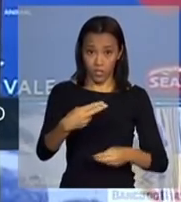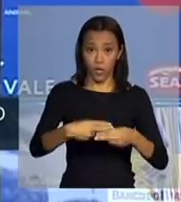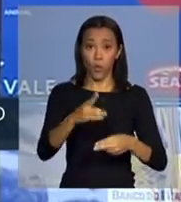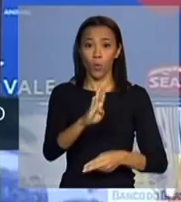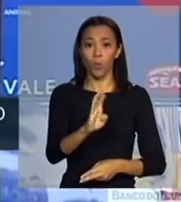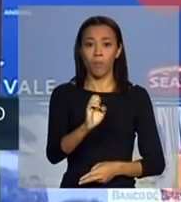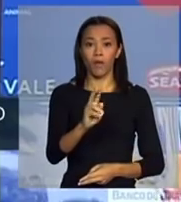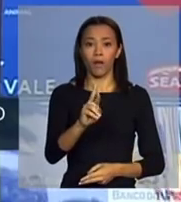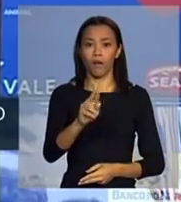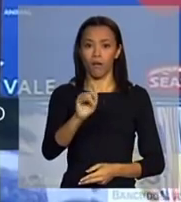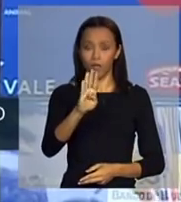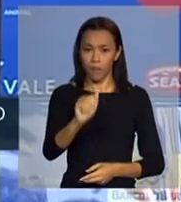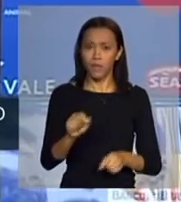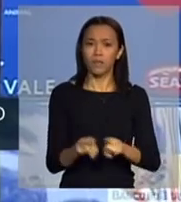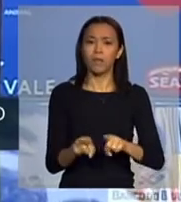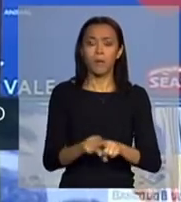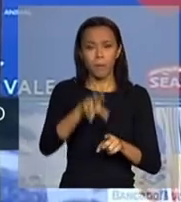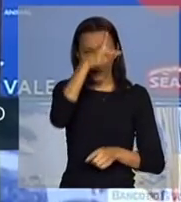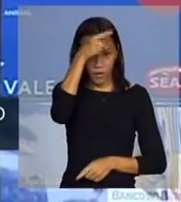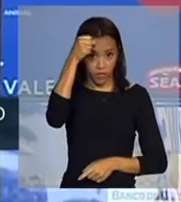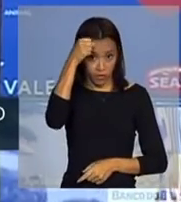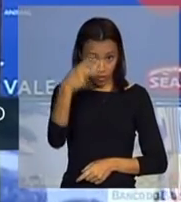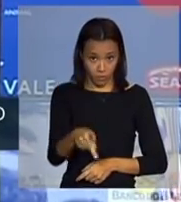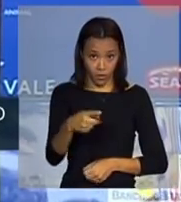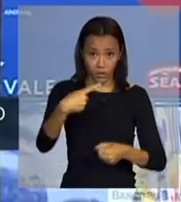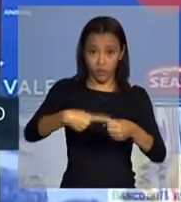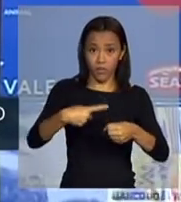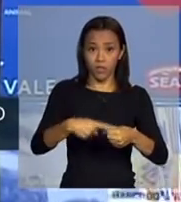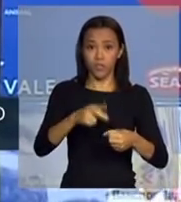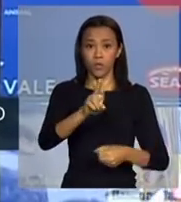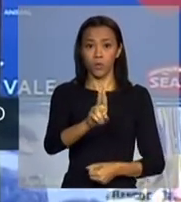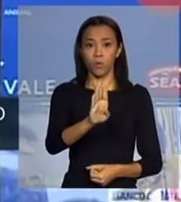Sr. Paulo Piau, prefeito municipal de Uberaba,